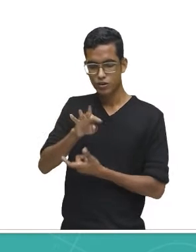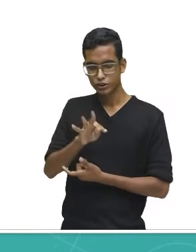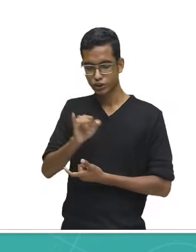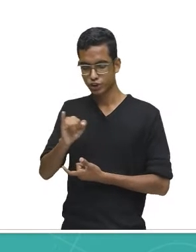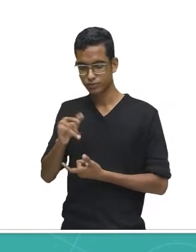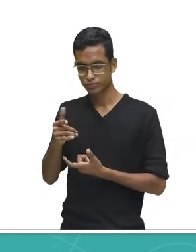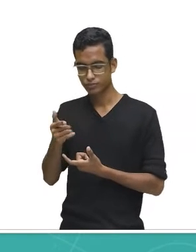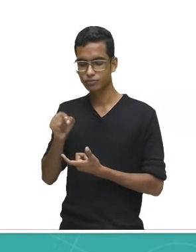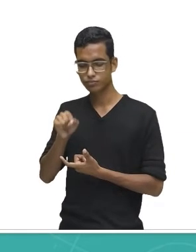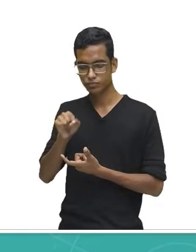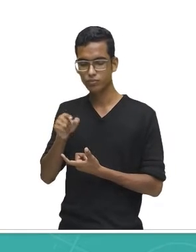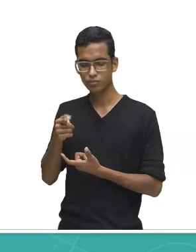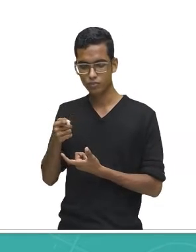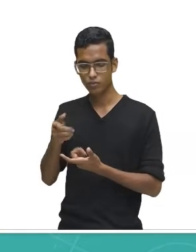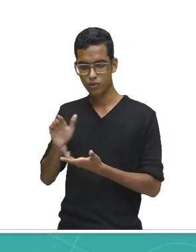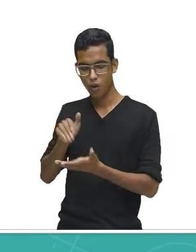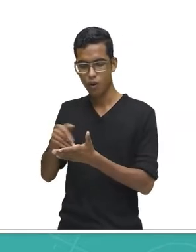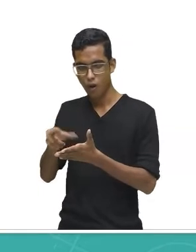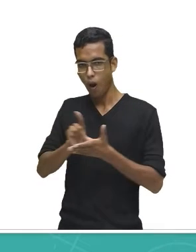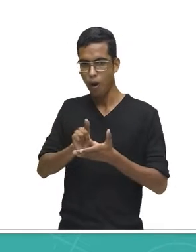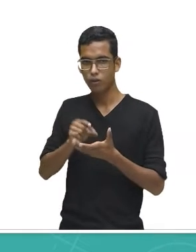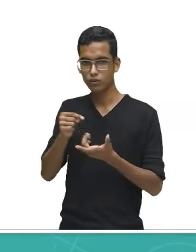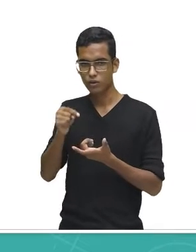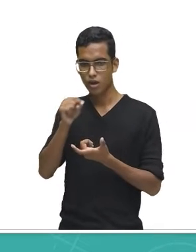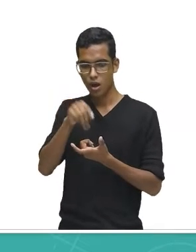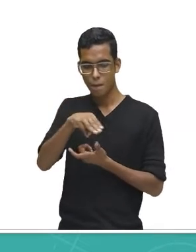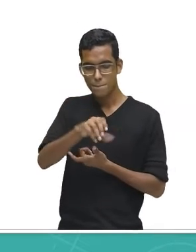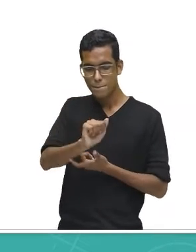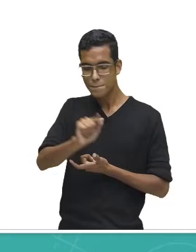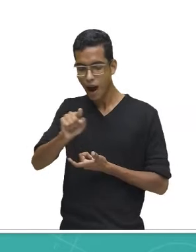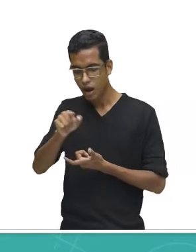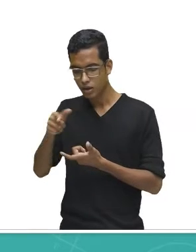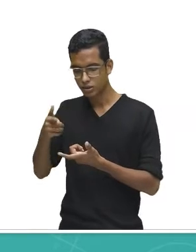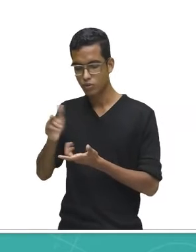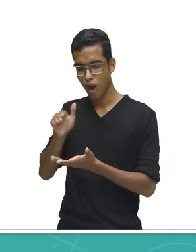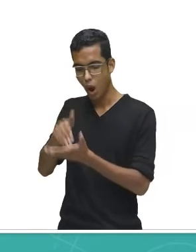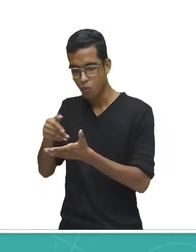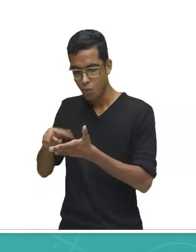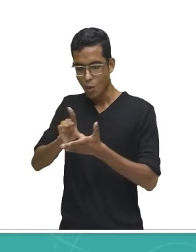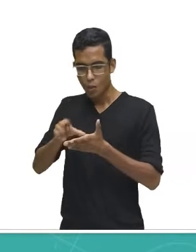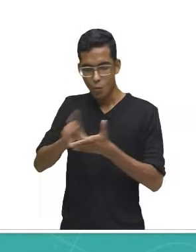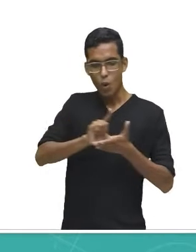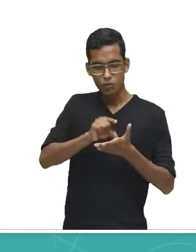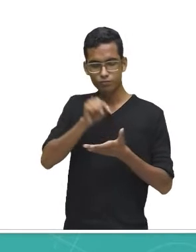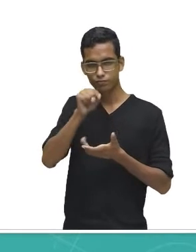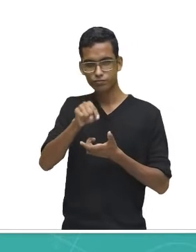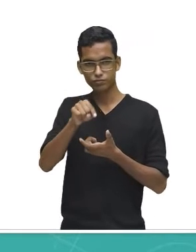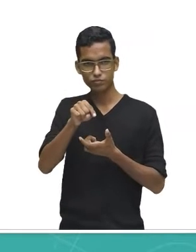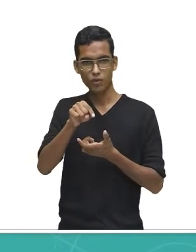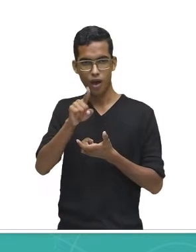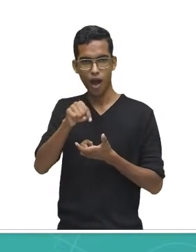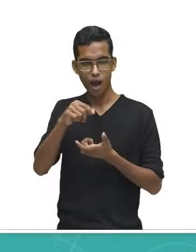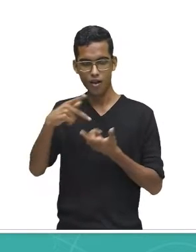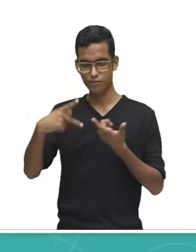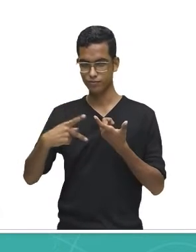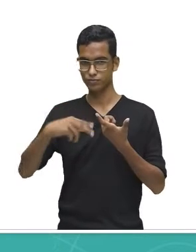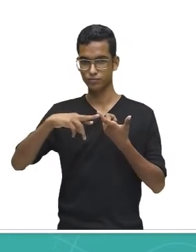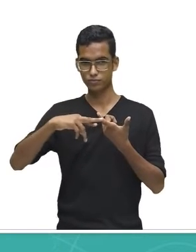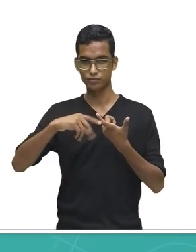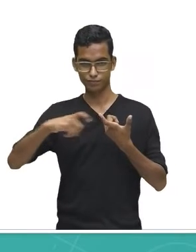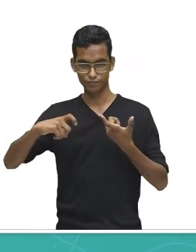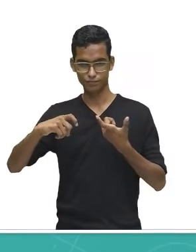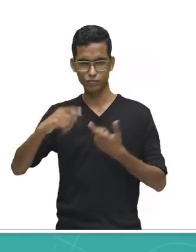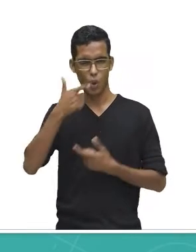ela é uma proparoxítona, ok? Compreenderam? ok? Importantíssimo